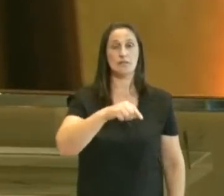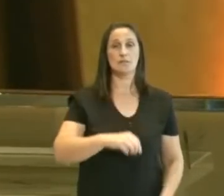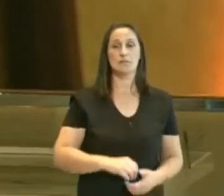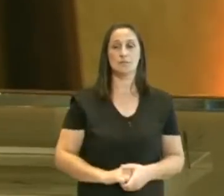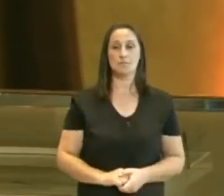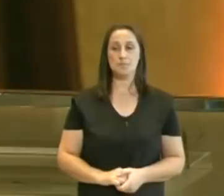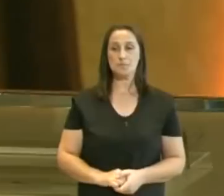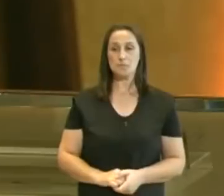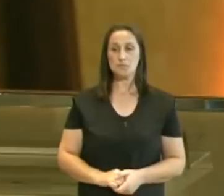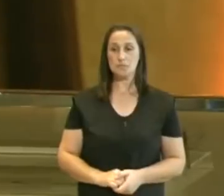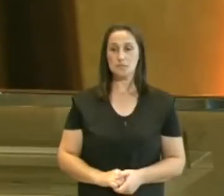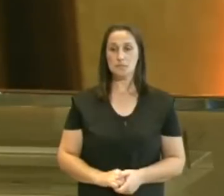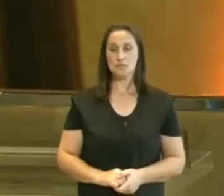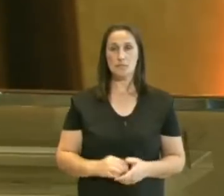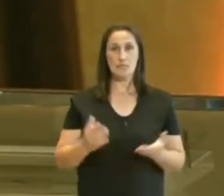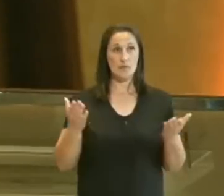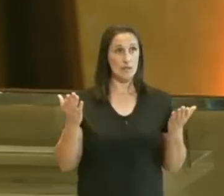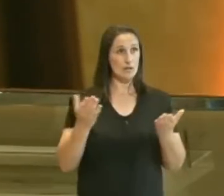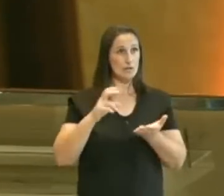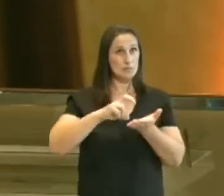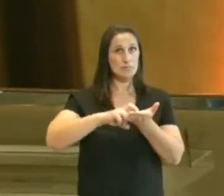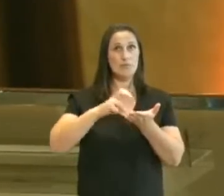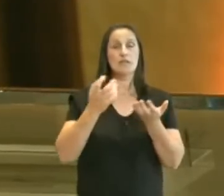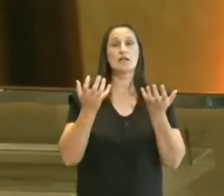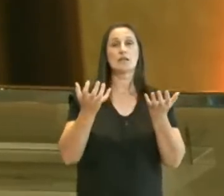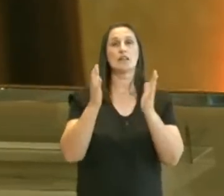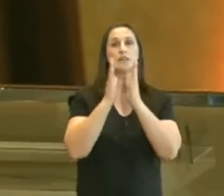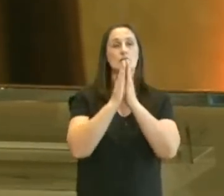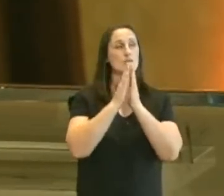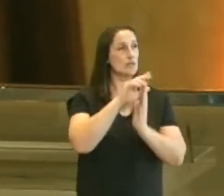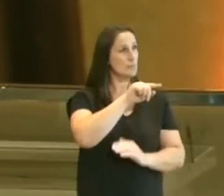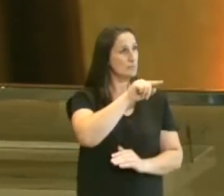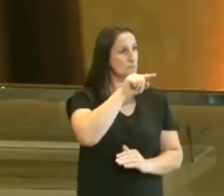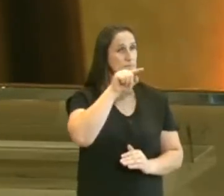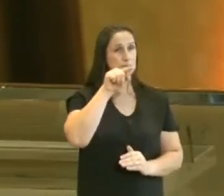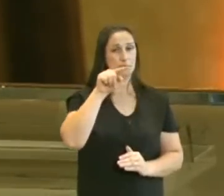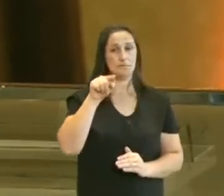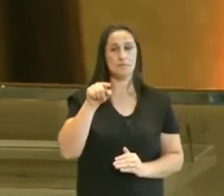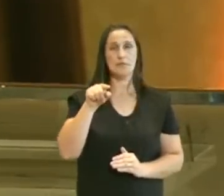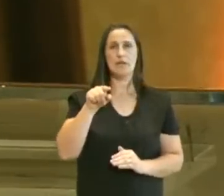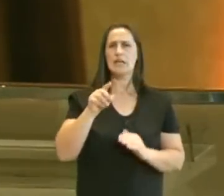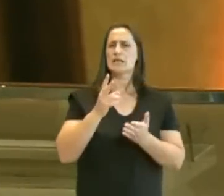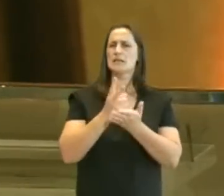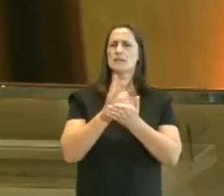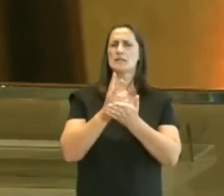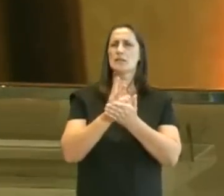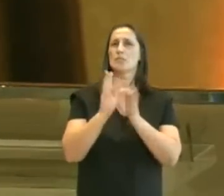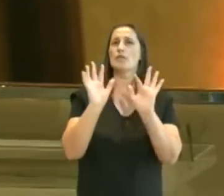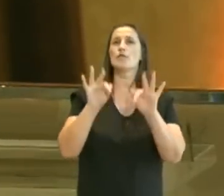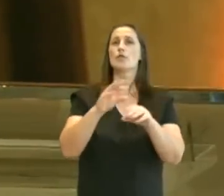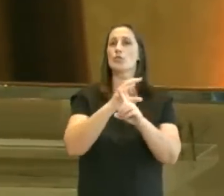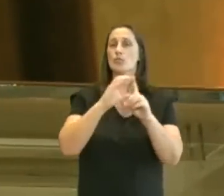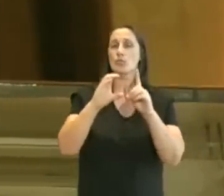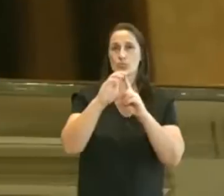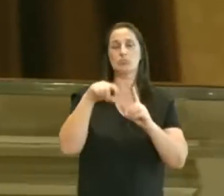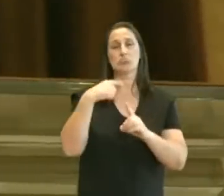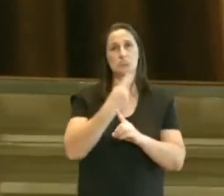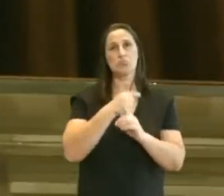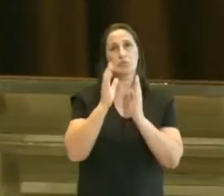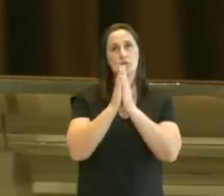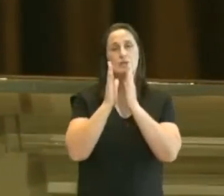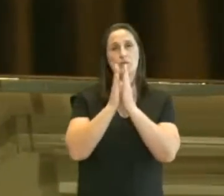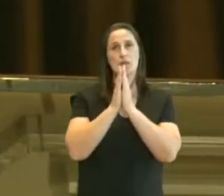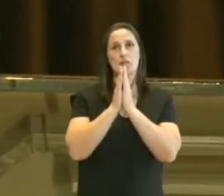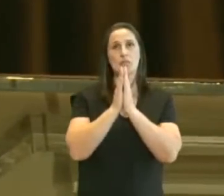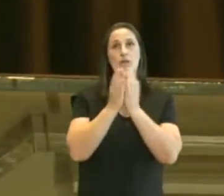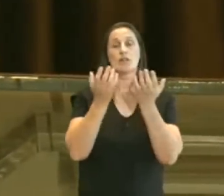Nessa manhã eu queria orar com você, como a gente sempre faz no final dos cultos. Queria orar com você que